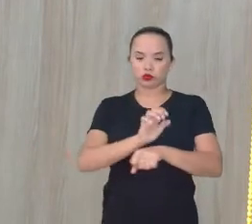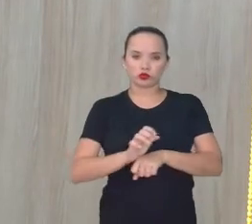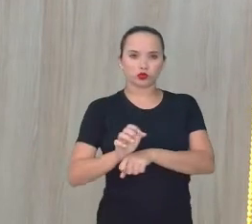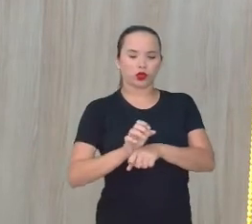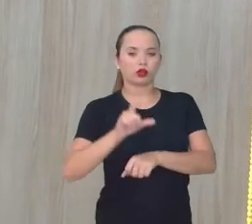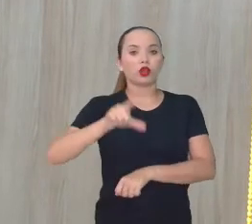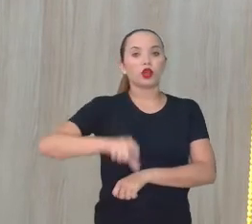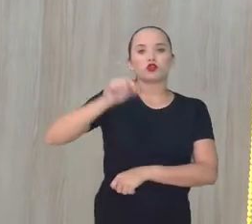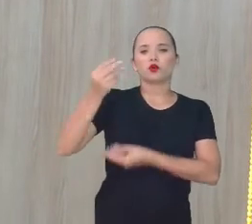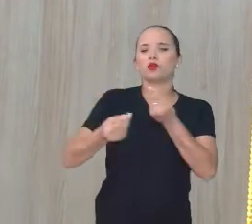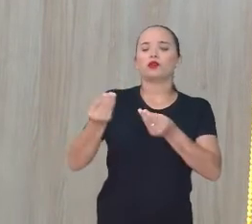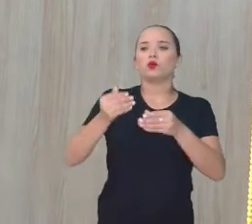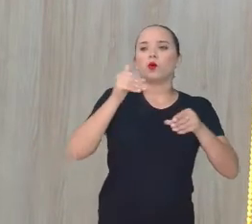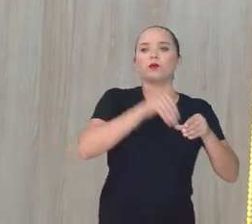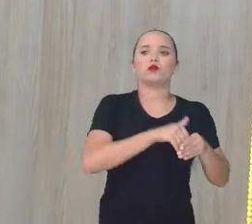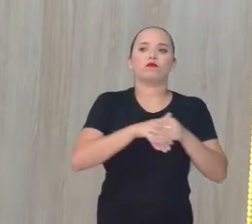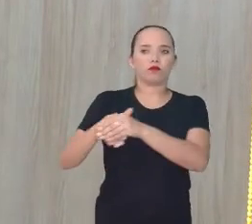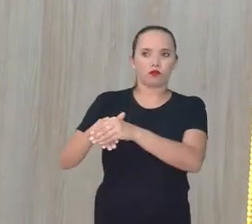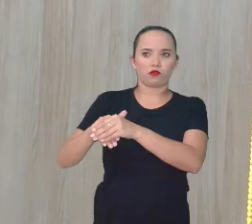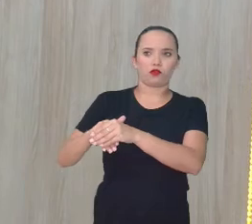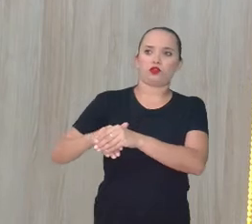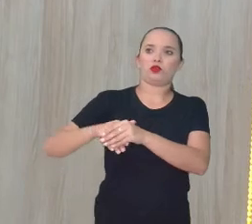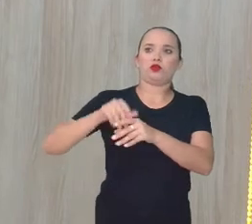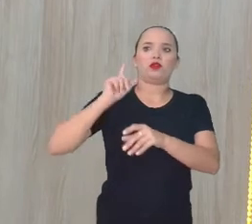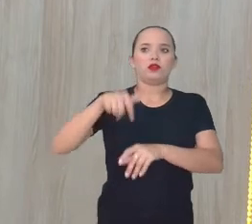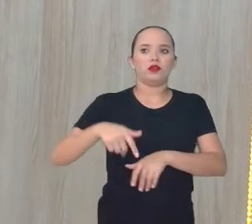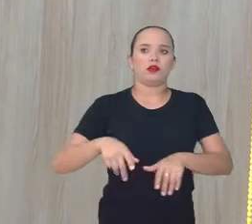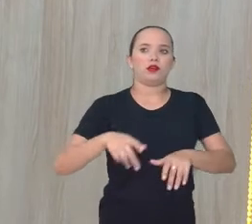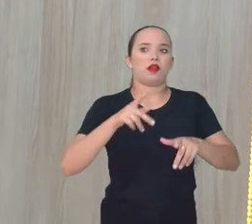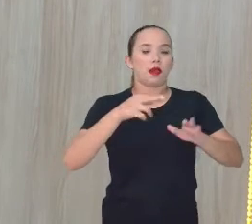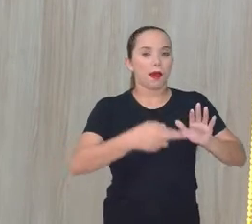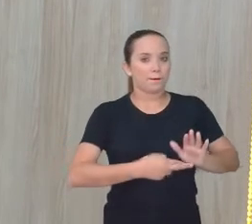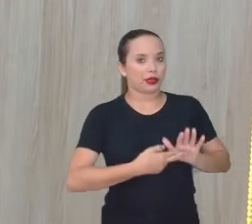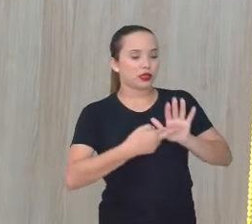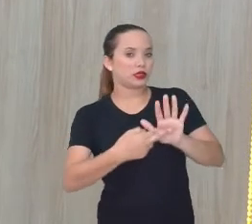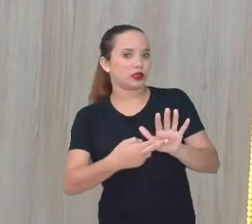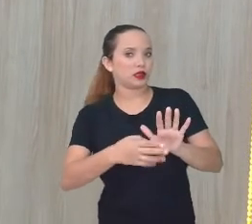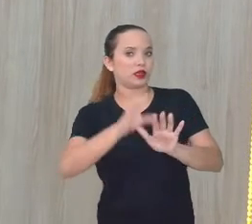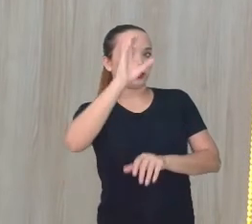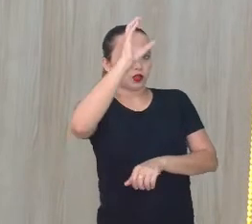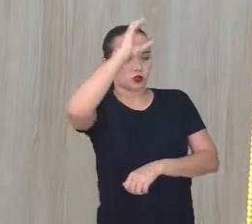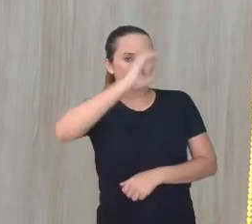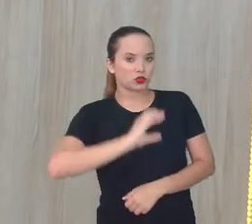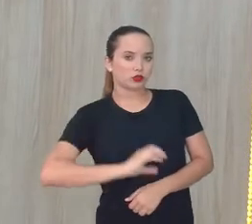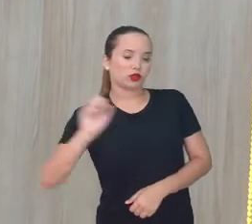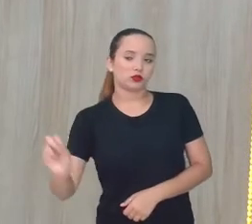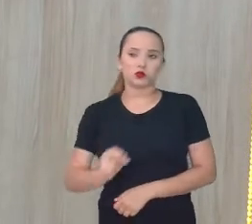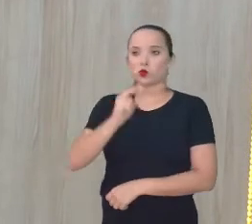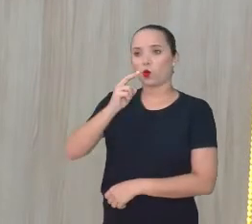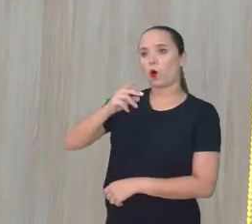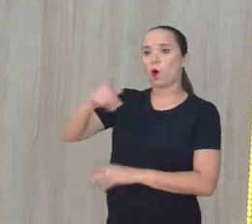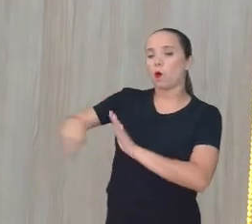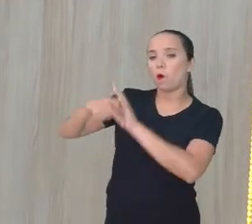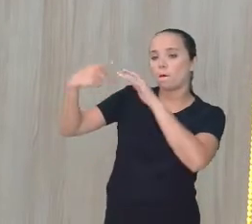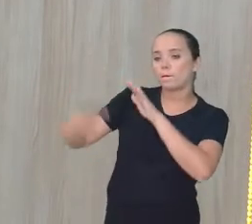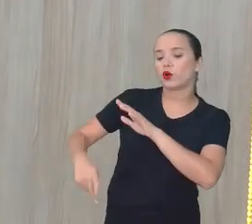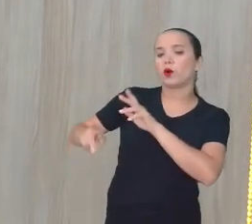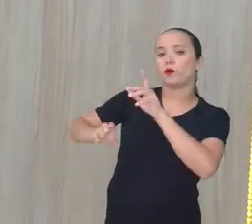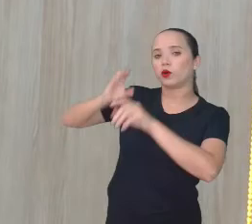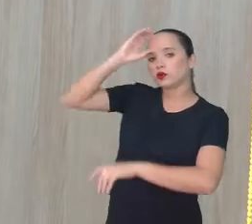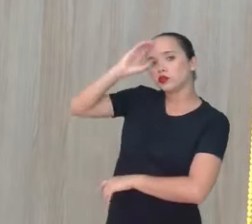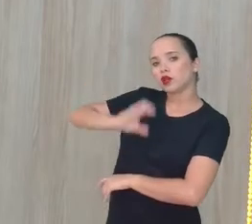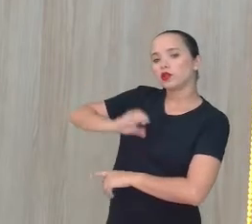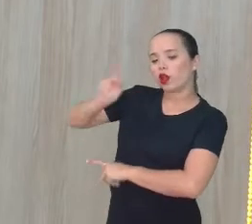próprios cidadãos. Aí a gente tem a diferença entre a república direta e indireta, né? Direta, quando é a própria